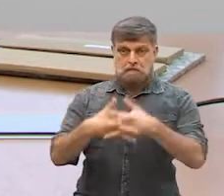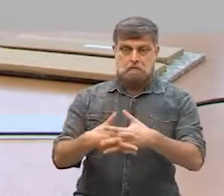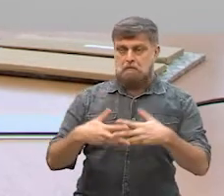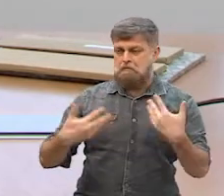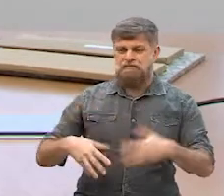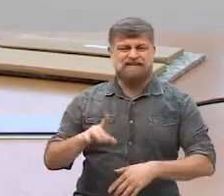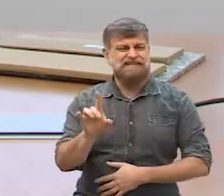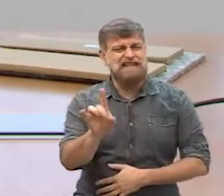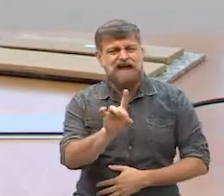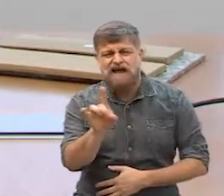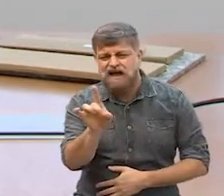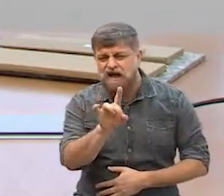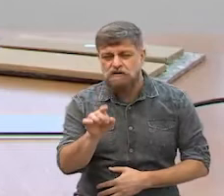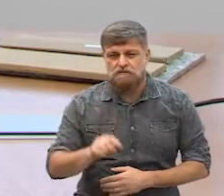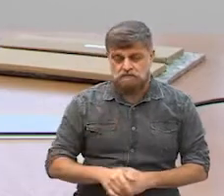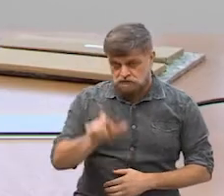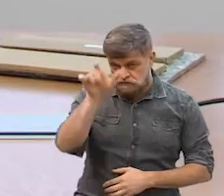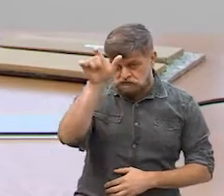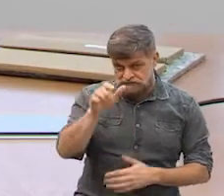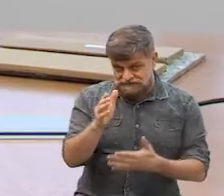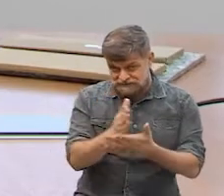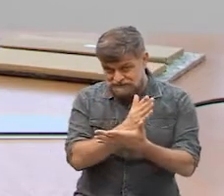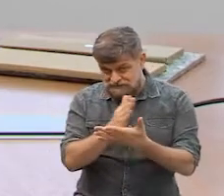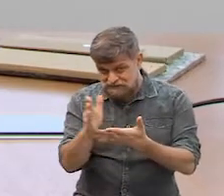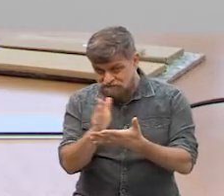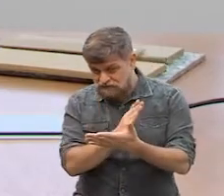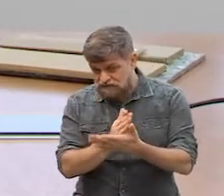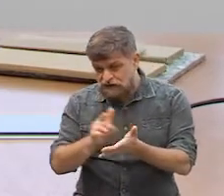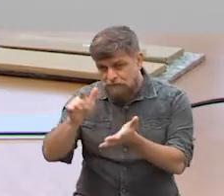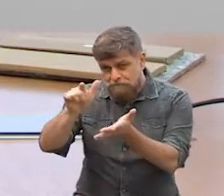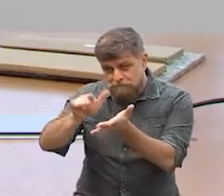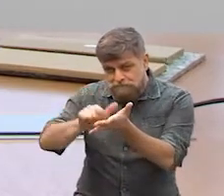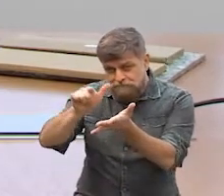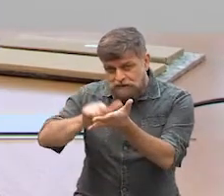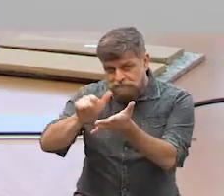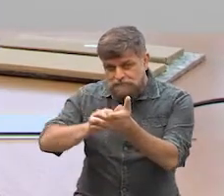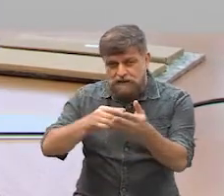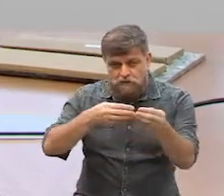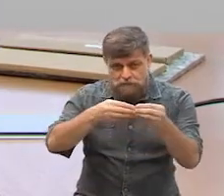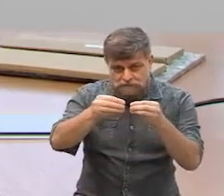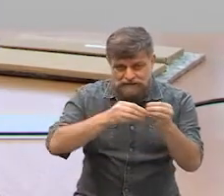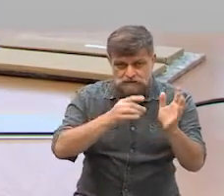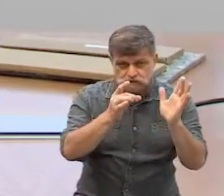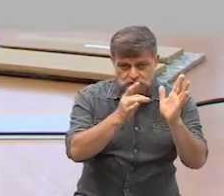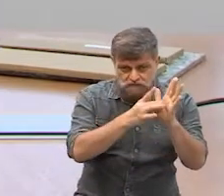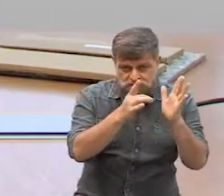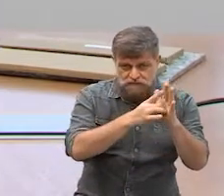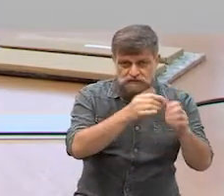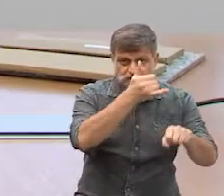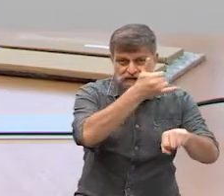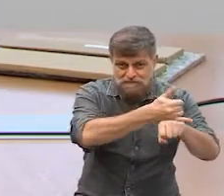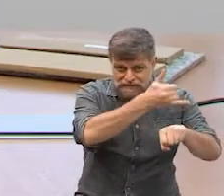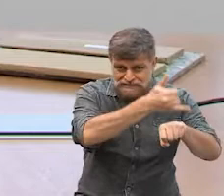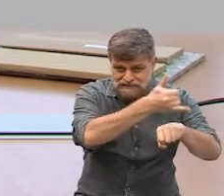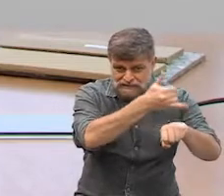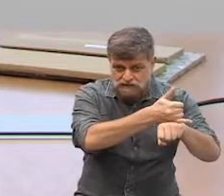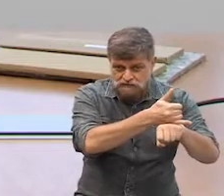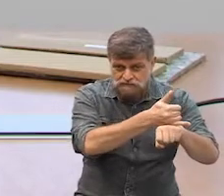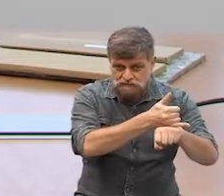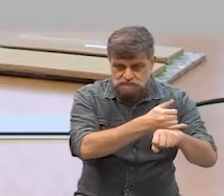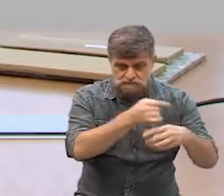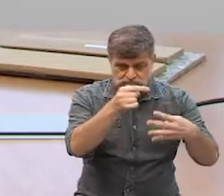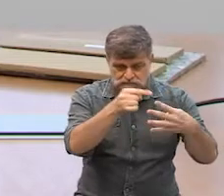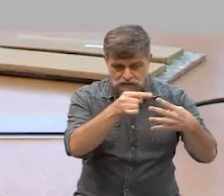né? Então, se você separar só o que é papel, o que é plástico, o que é vidro, o que é metal, né, fazendo,